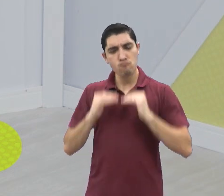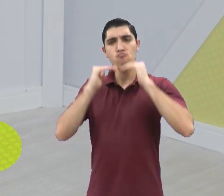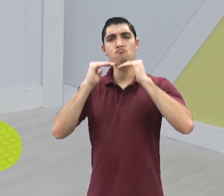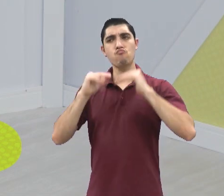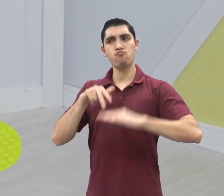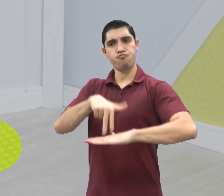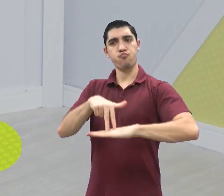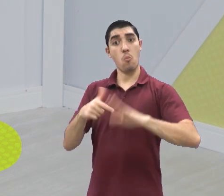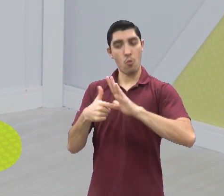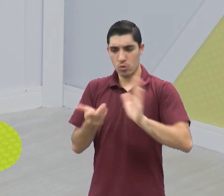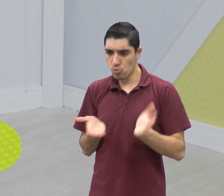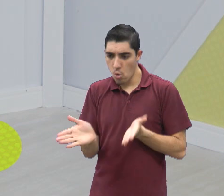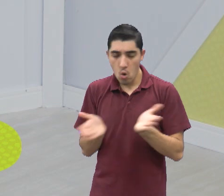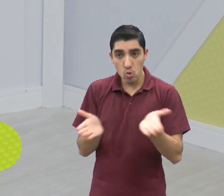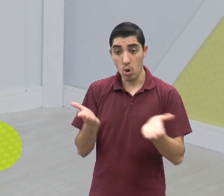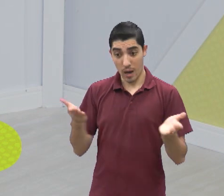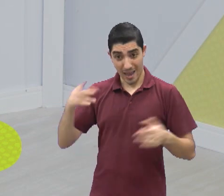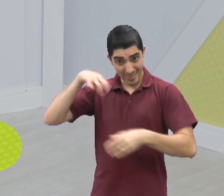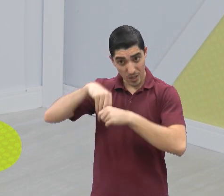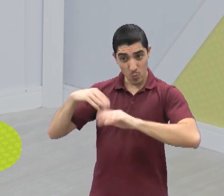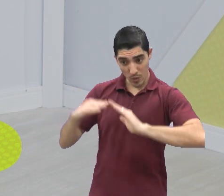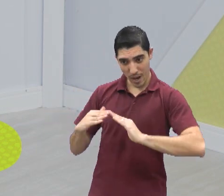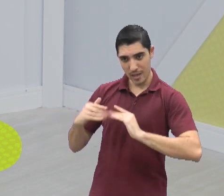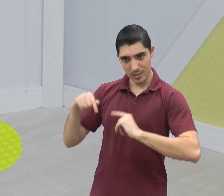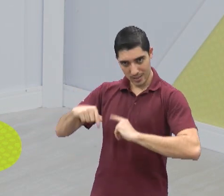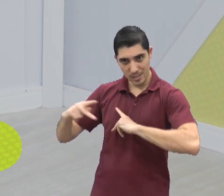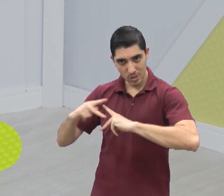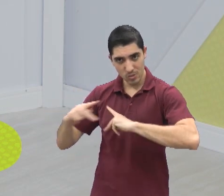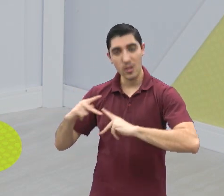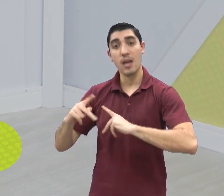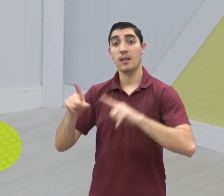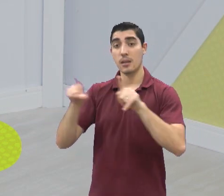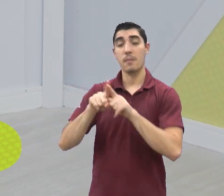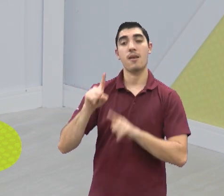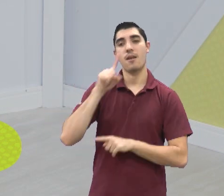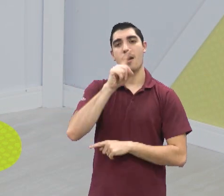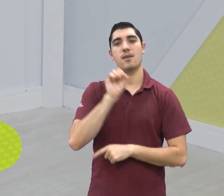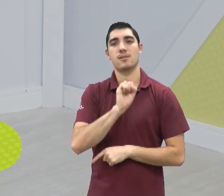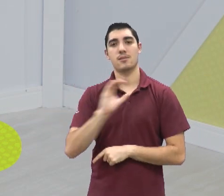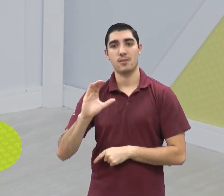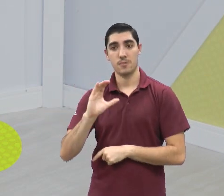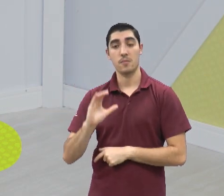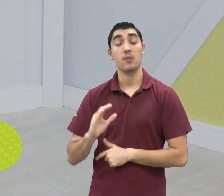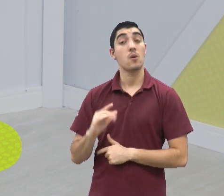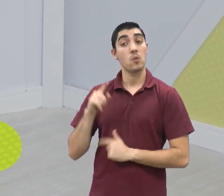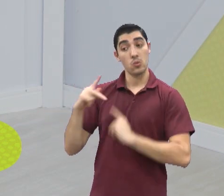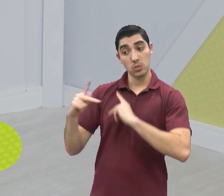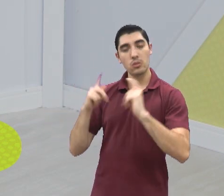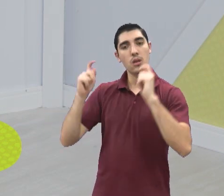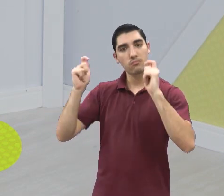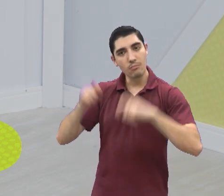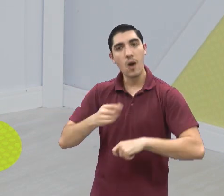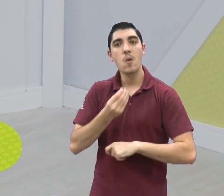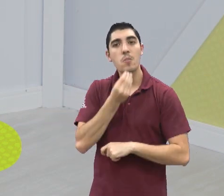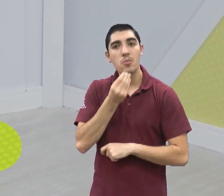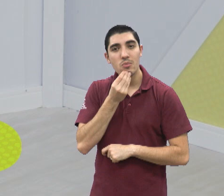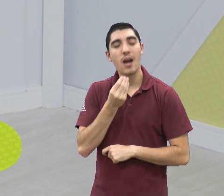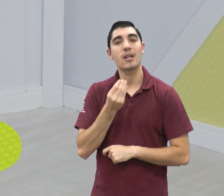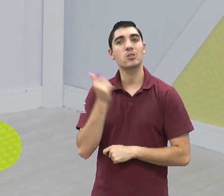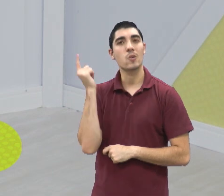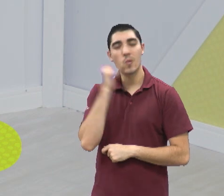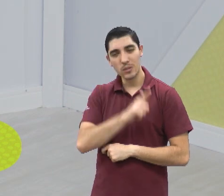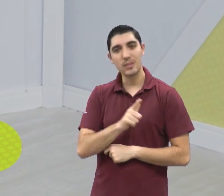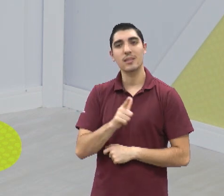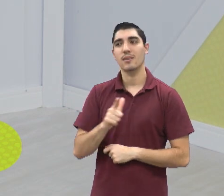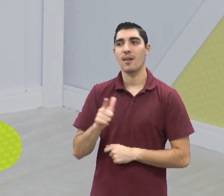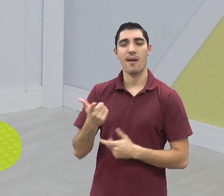tanto aqui e depois decidir lá em Santa Catarina. O São José que teve até chance de ficar à frente da equipe da FEMALha, acabou bobeando aí alguns jogos, né,